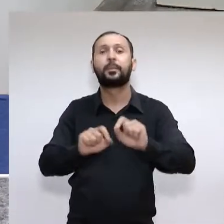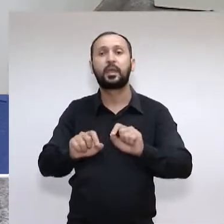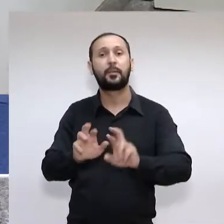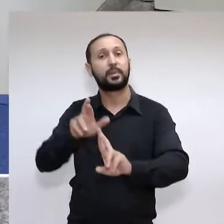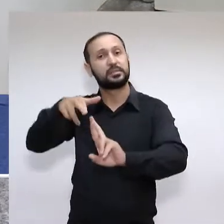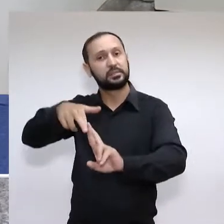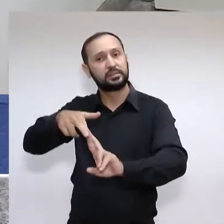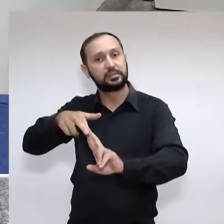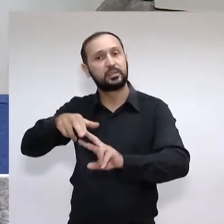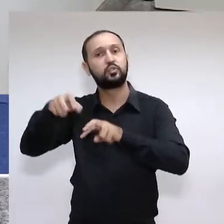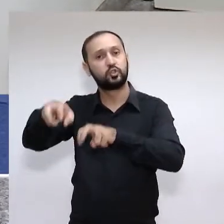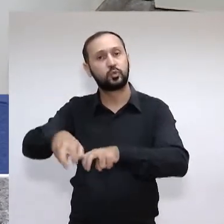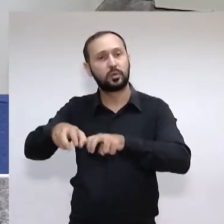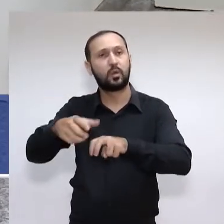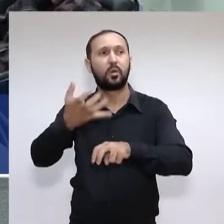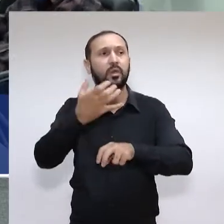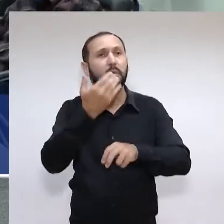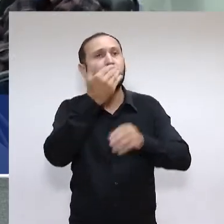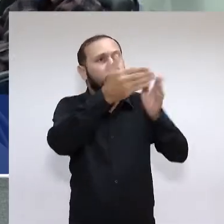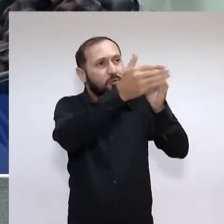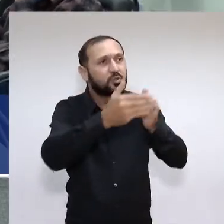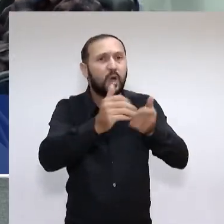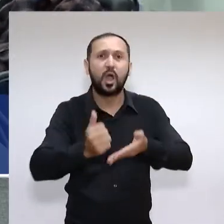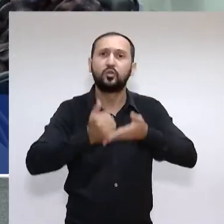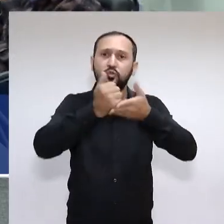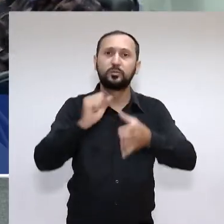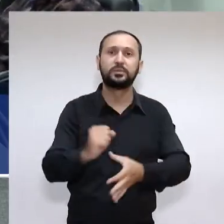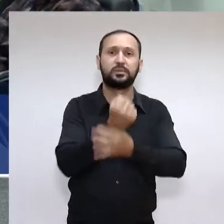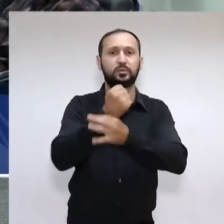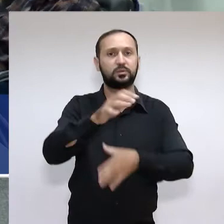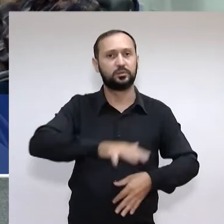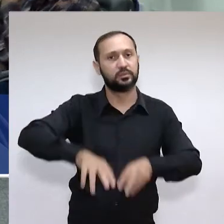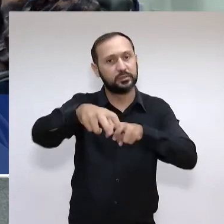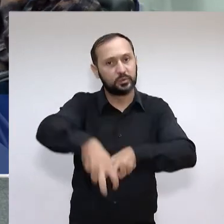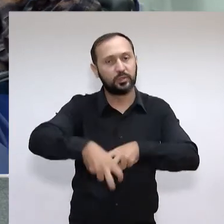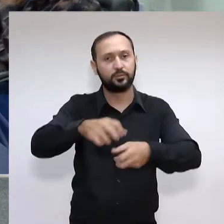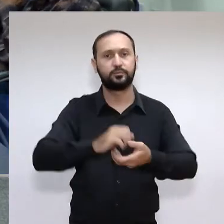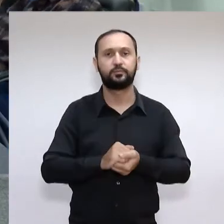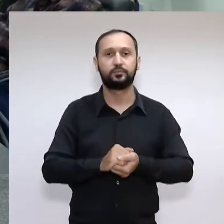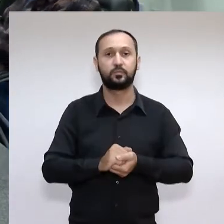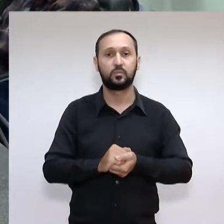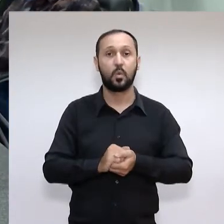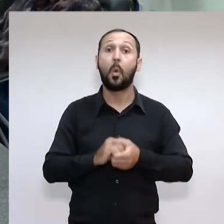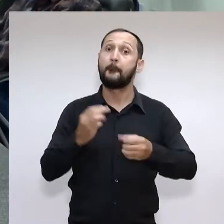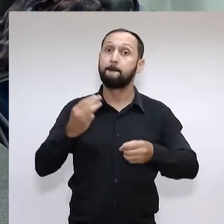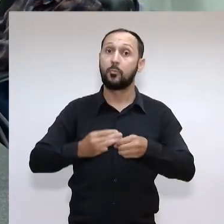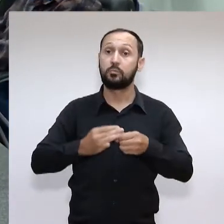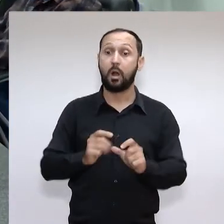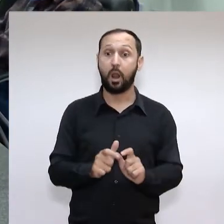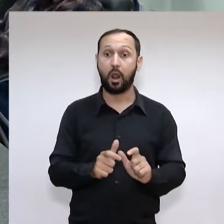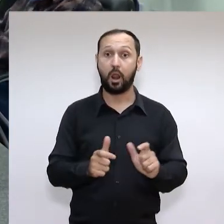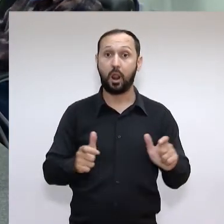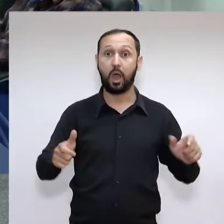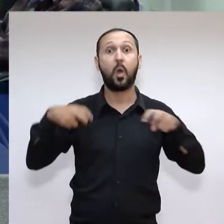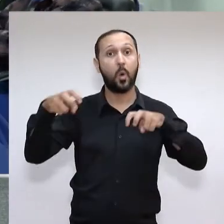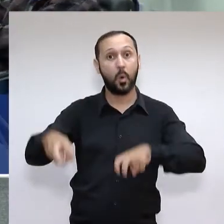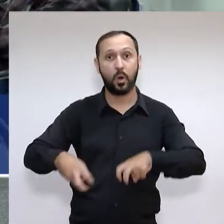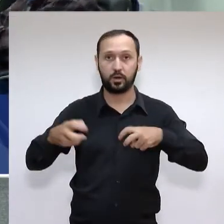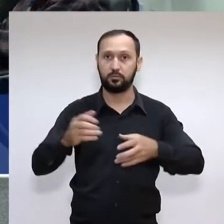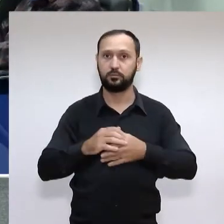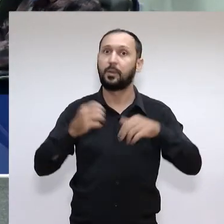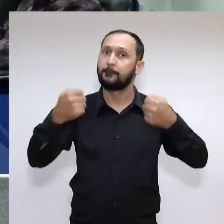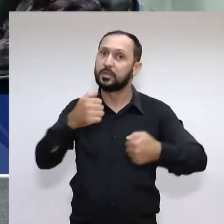para reforço da segurança no campo. Como o nosso município, a área rural é muito grande, nós precisamos de um suporte a mais para ter